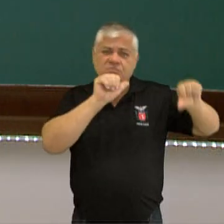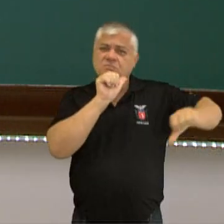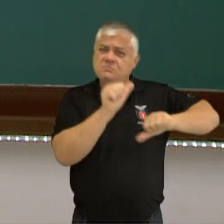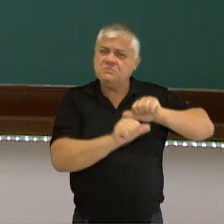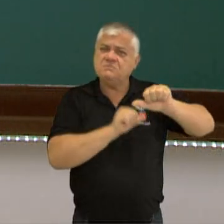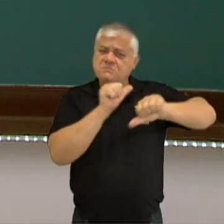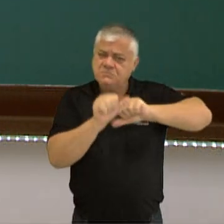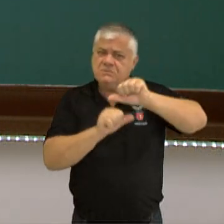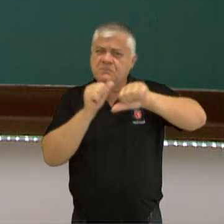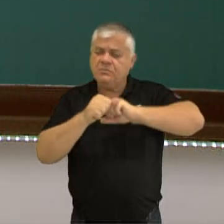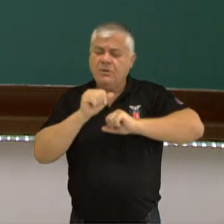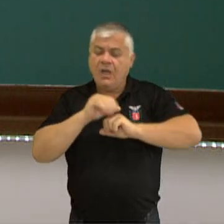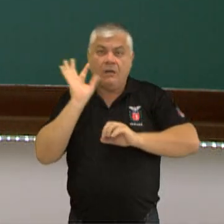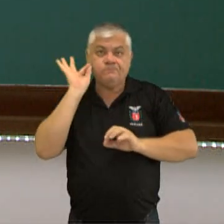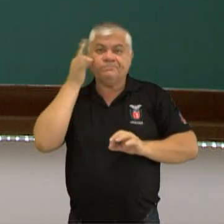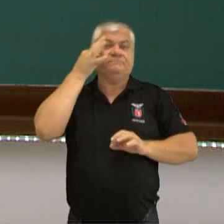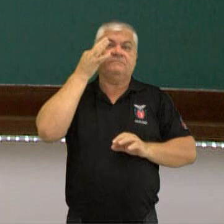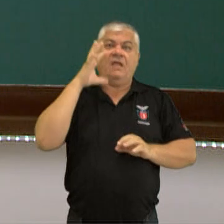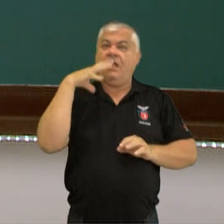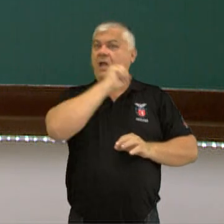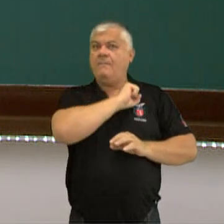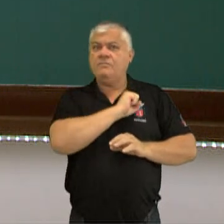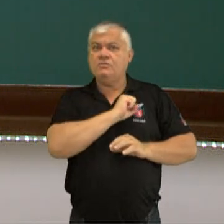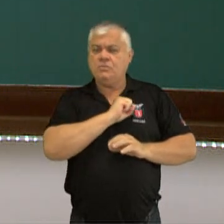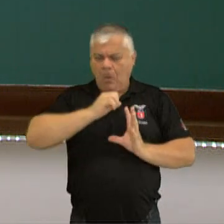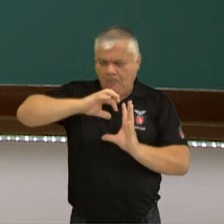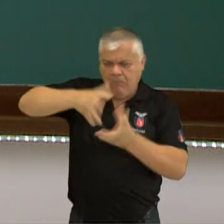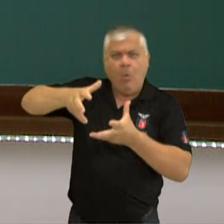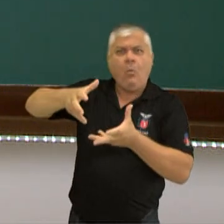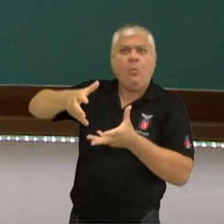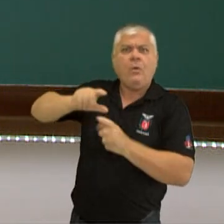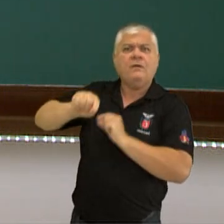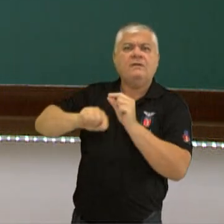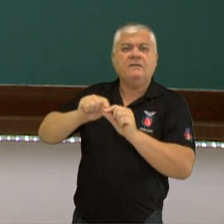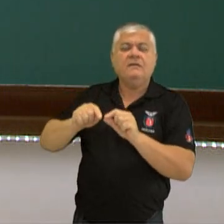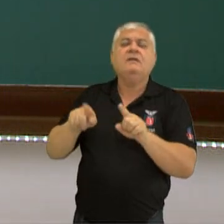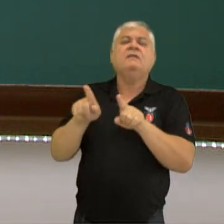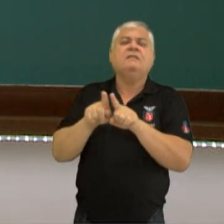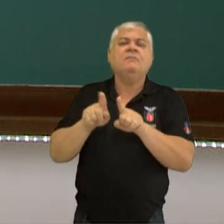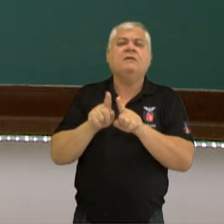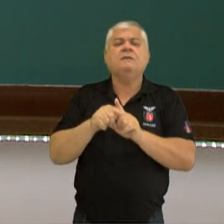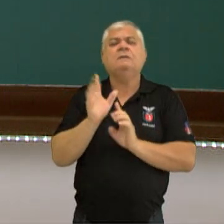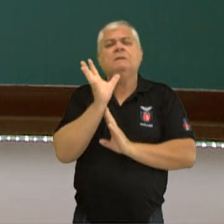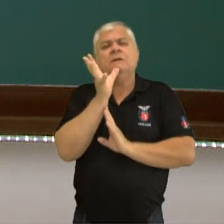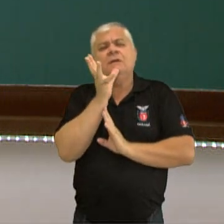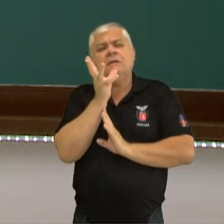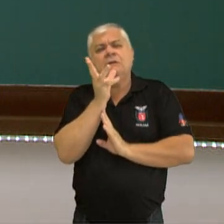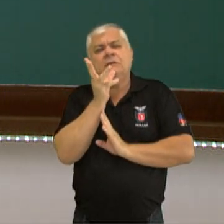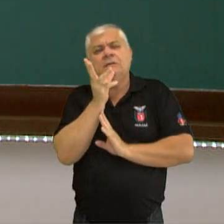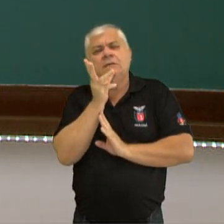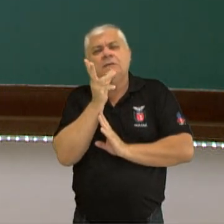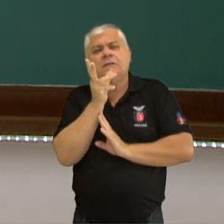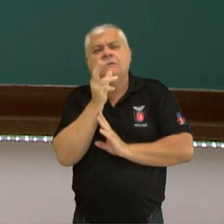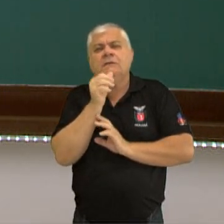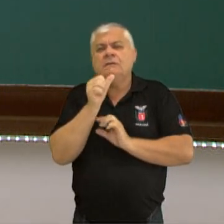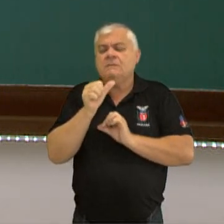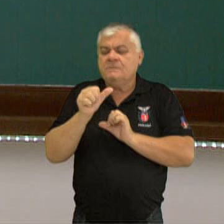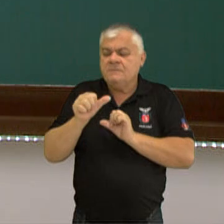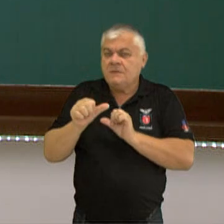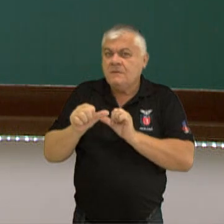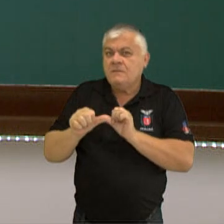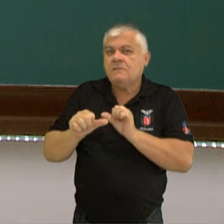transformações rápidas, bruscas que acontecem no nosso planeta e aquelas transformações mais lentas,